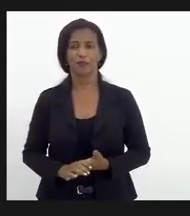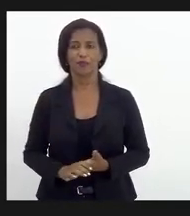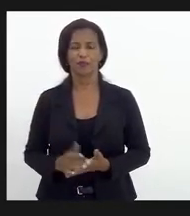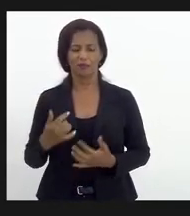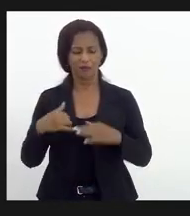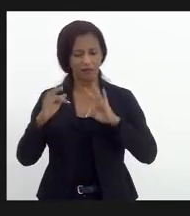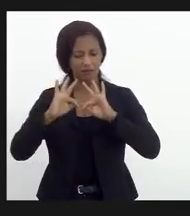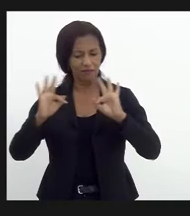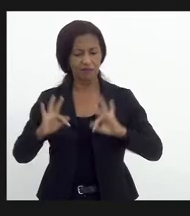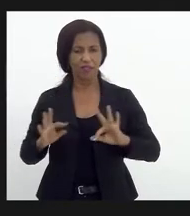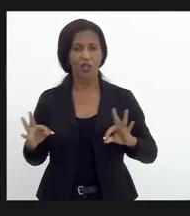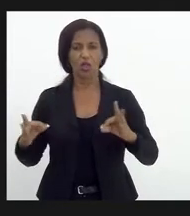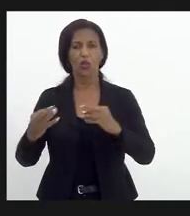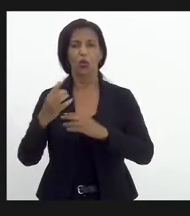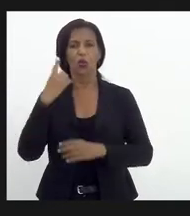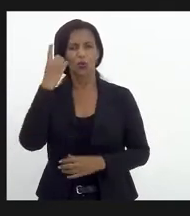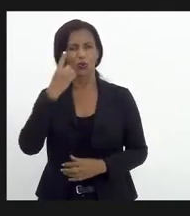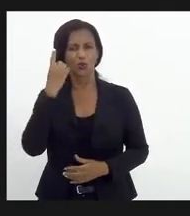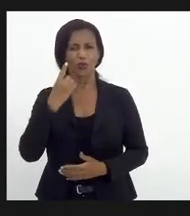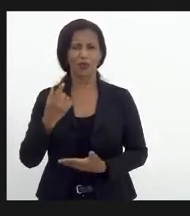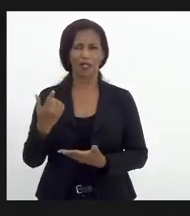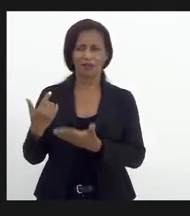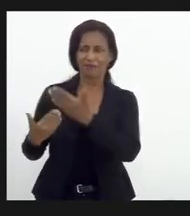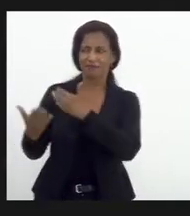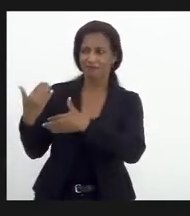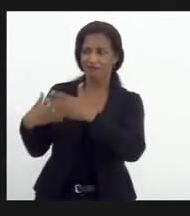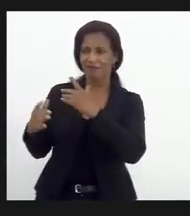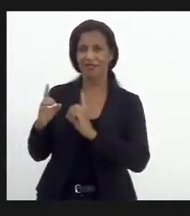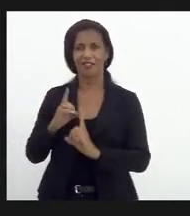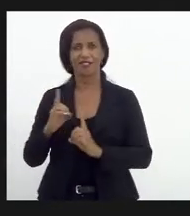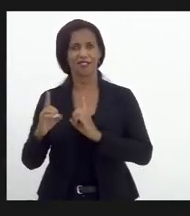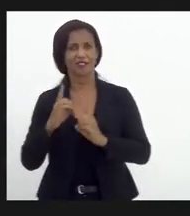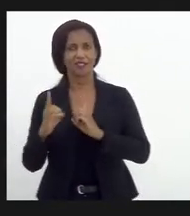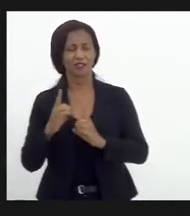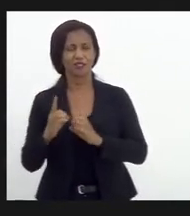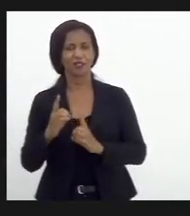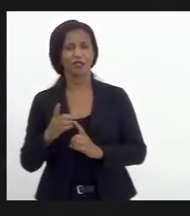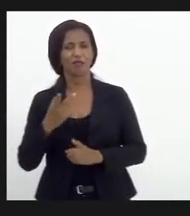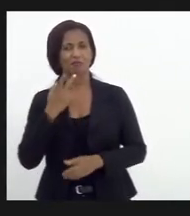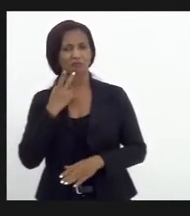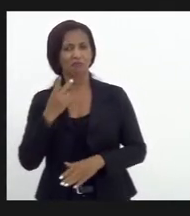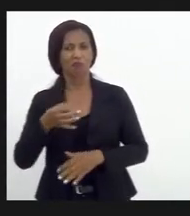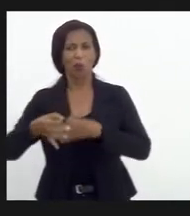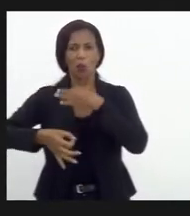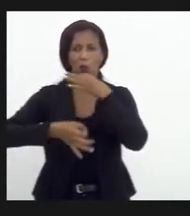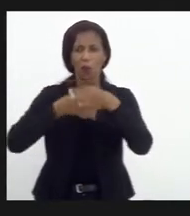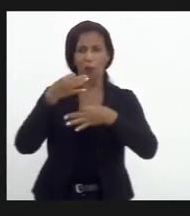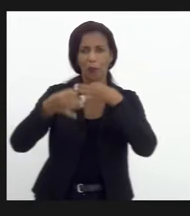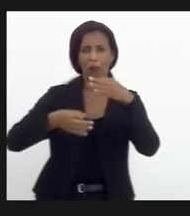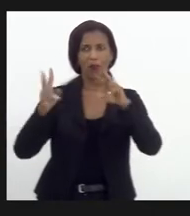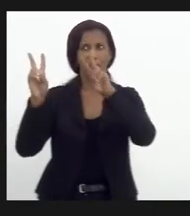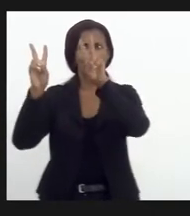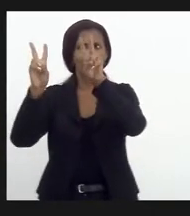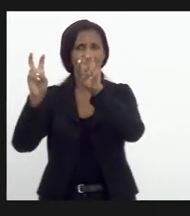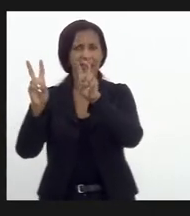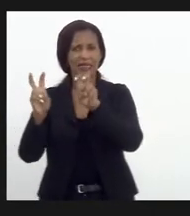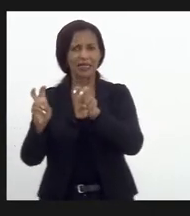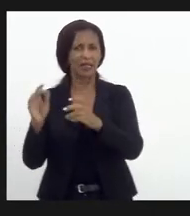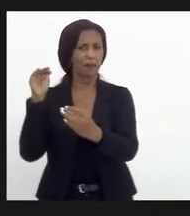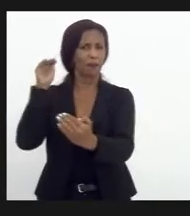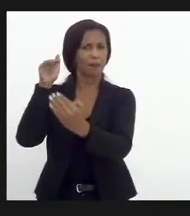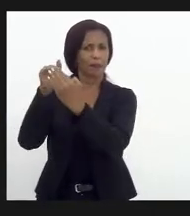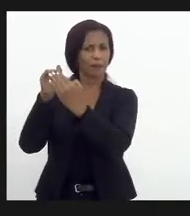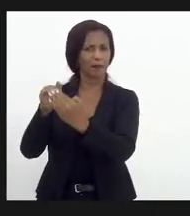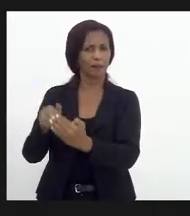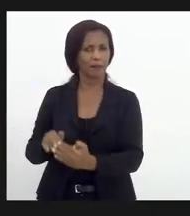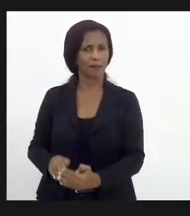os deputados que me antecederam na discussão desse projeto em levantar temas extremamente relevantes.